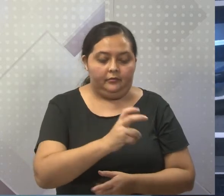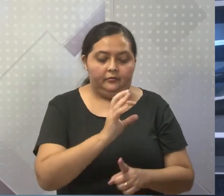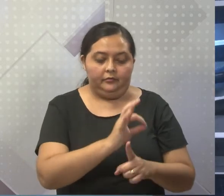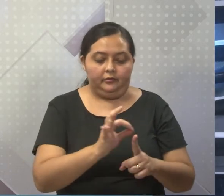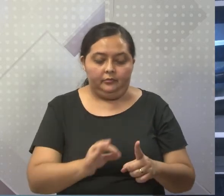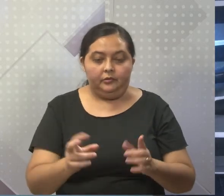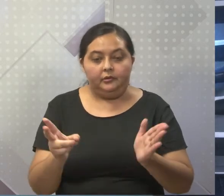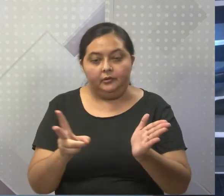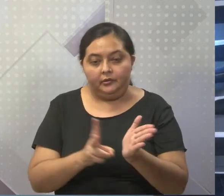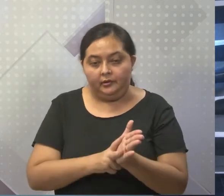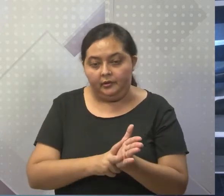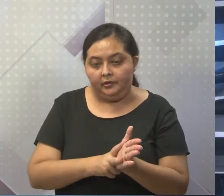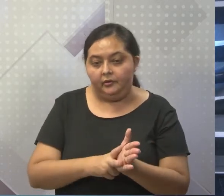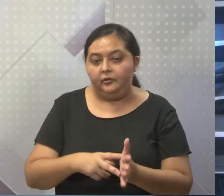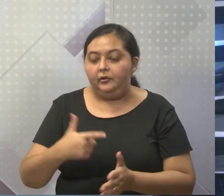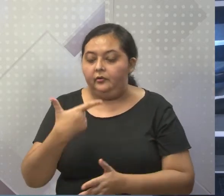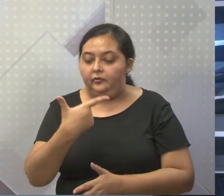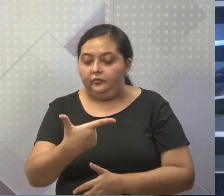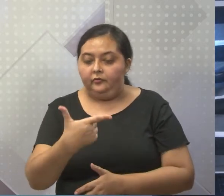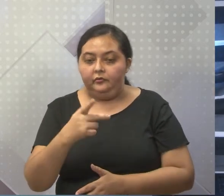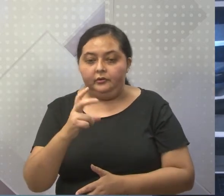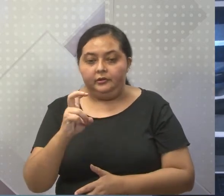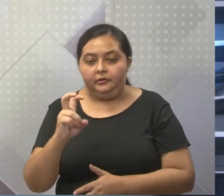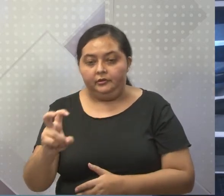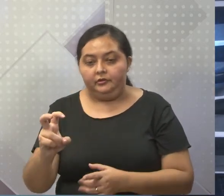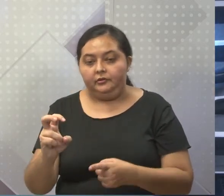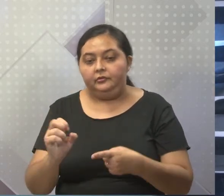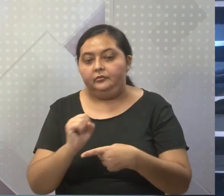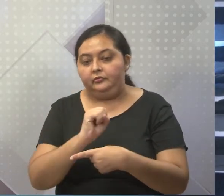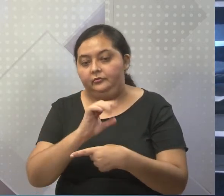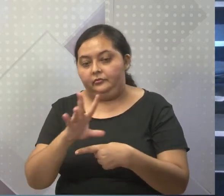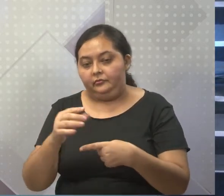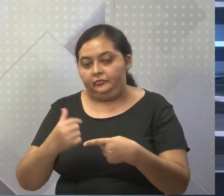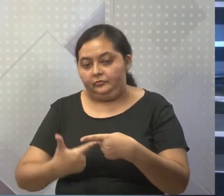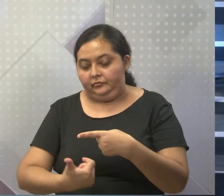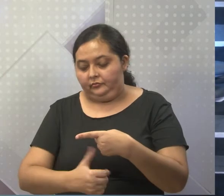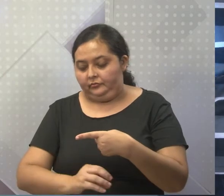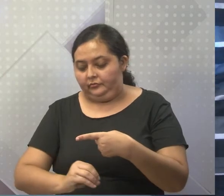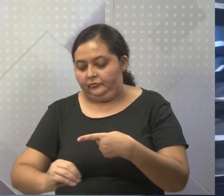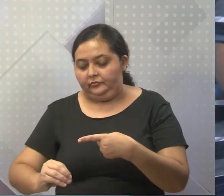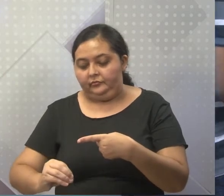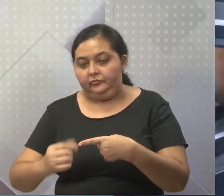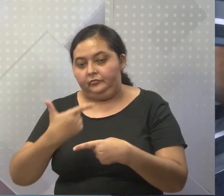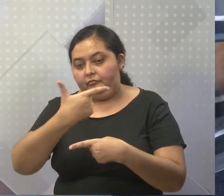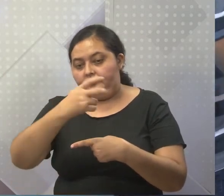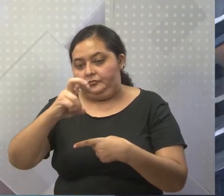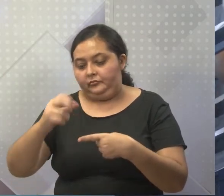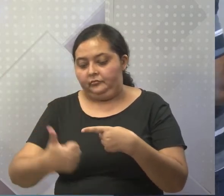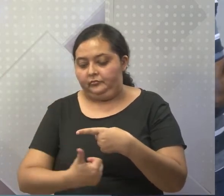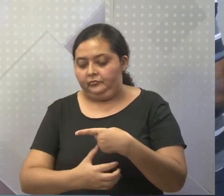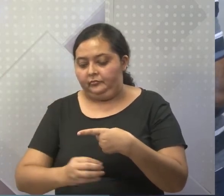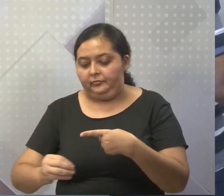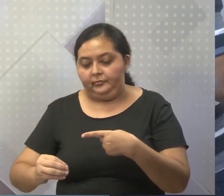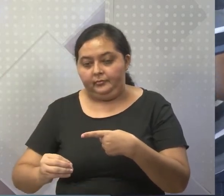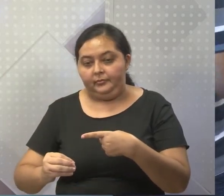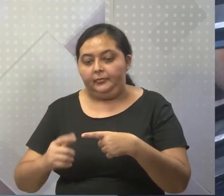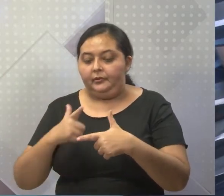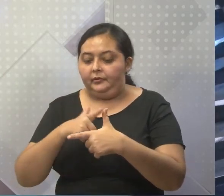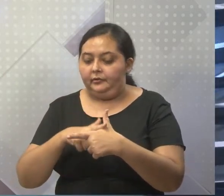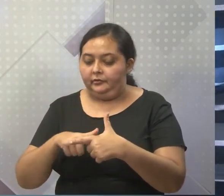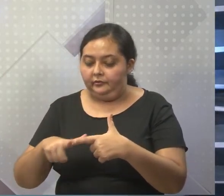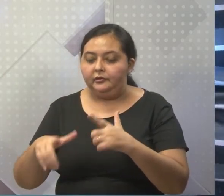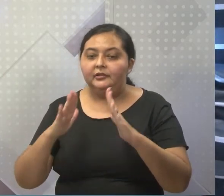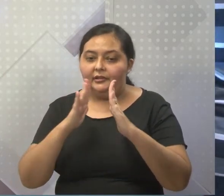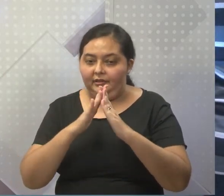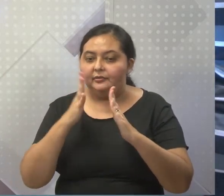é igual a 25 por 100. E aí, você dividindo aí bonitinho em